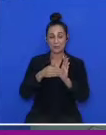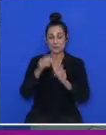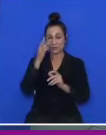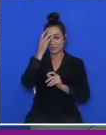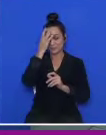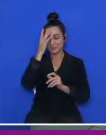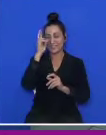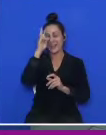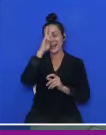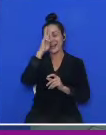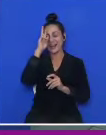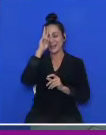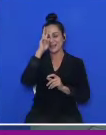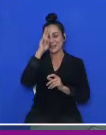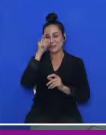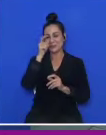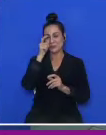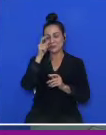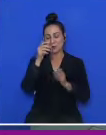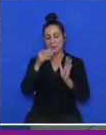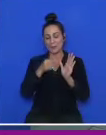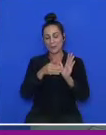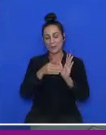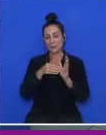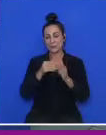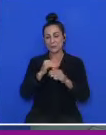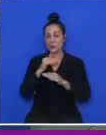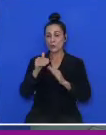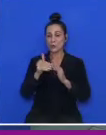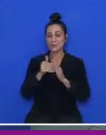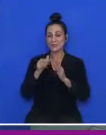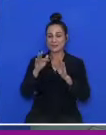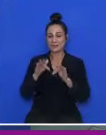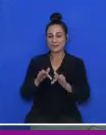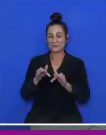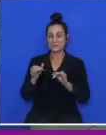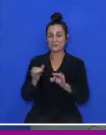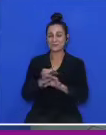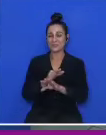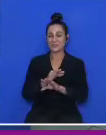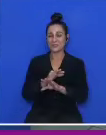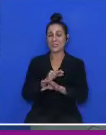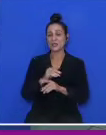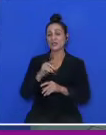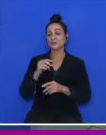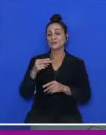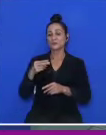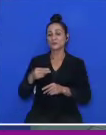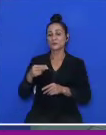Fácil? Lembre-se de conferir a sua aposta do início ao fim do sorteio. Sorteio do concurso